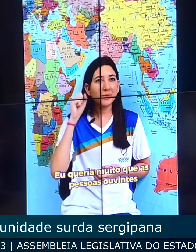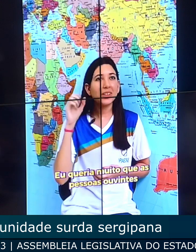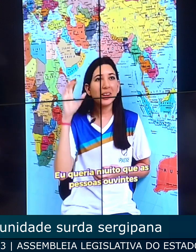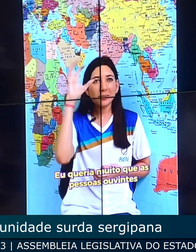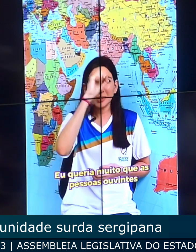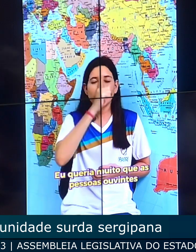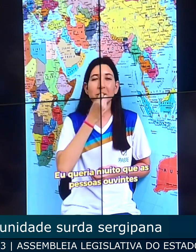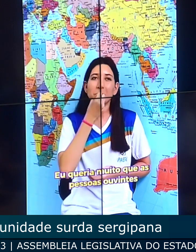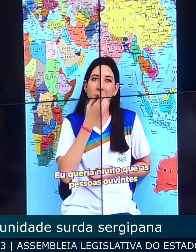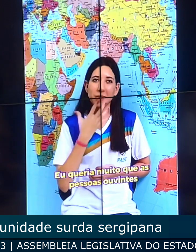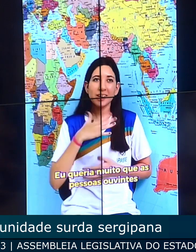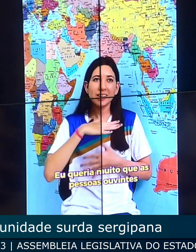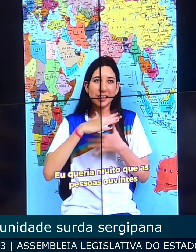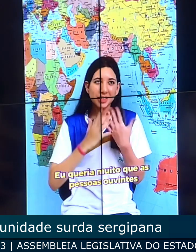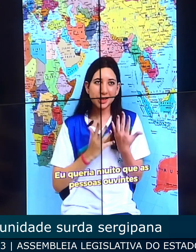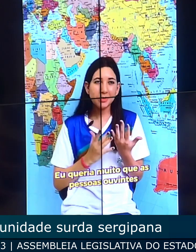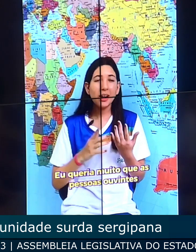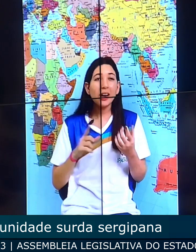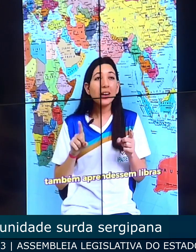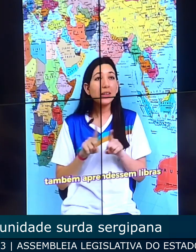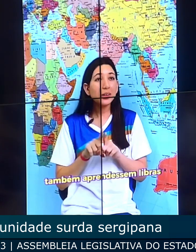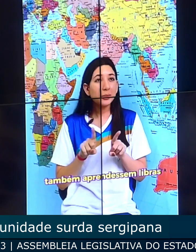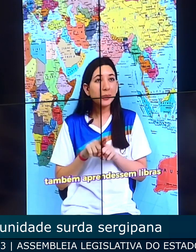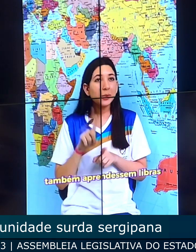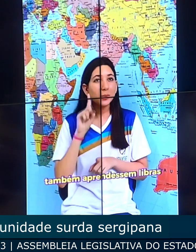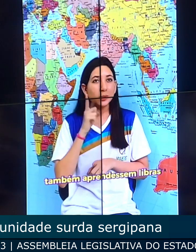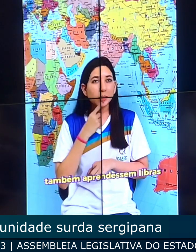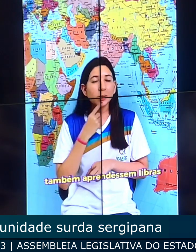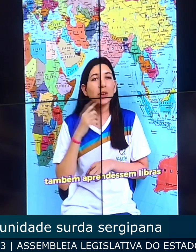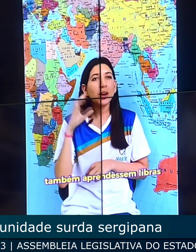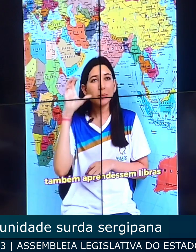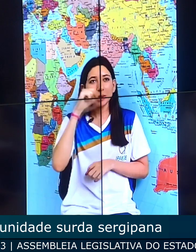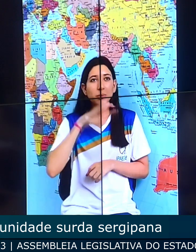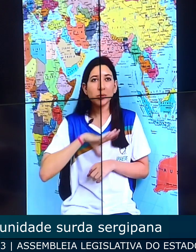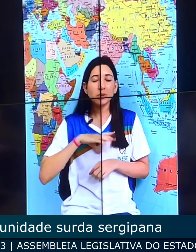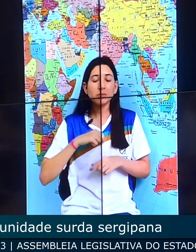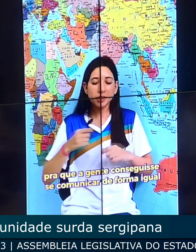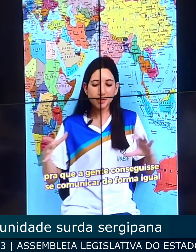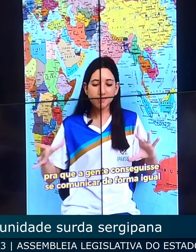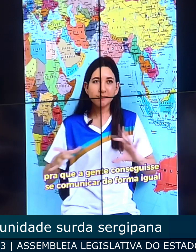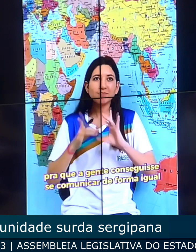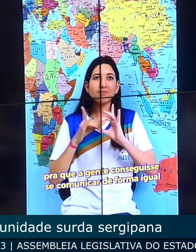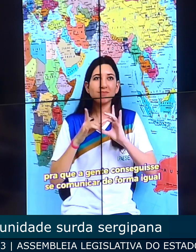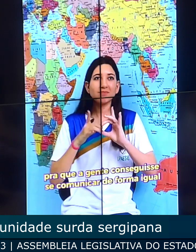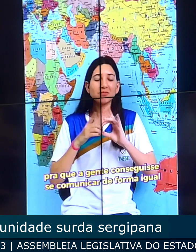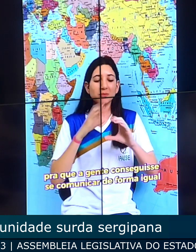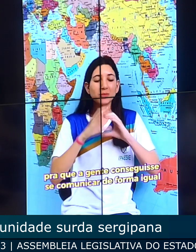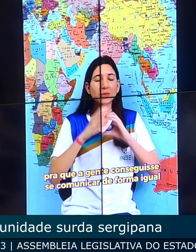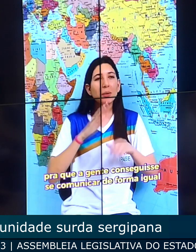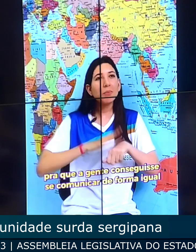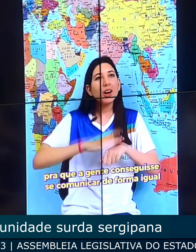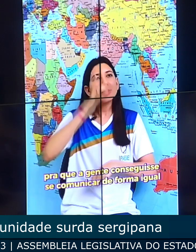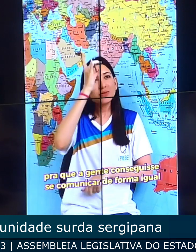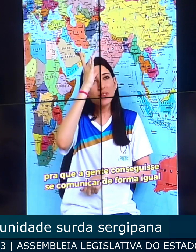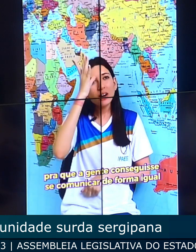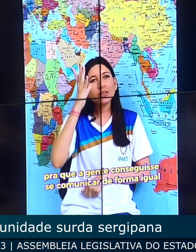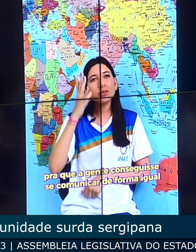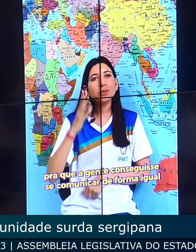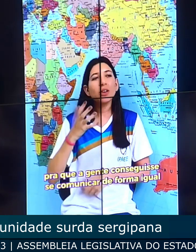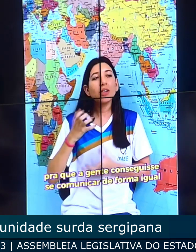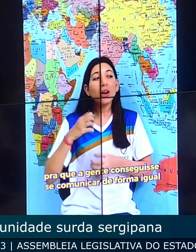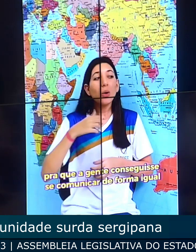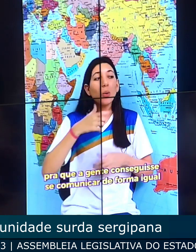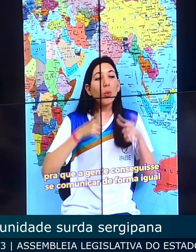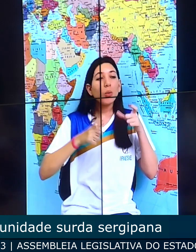Eu queria muito que esses seus ouvintes também aprendessem Libras, para que a gente conseguisse se comunicar de